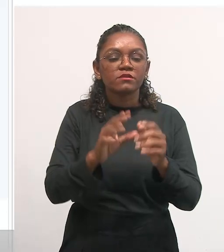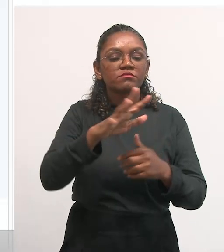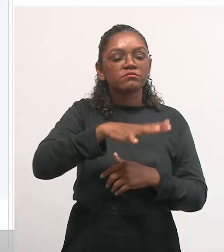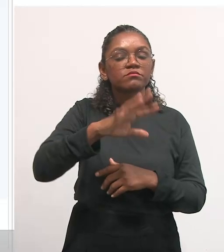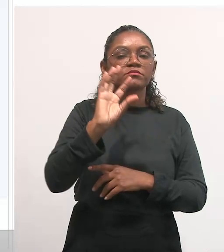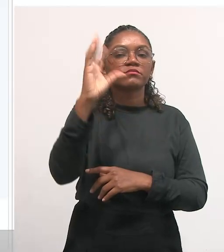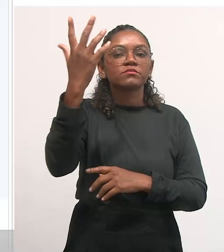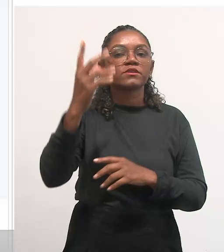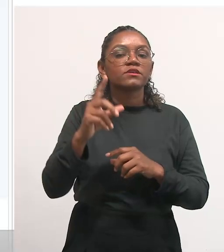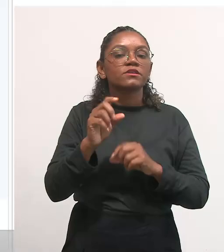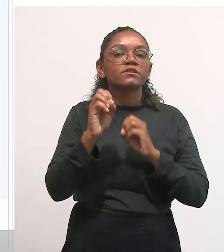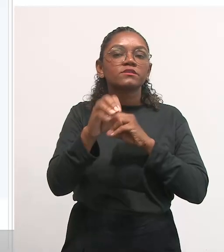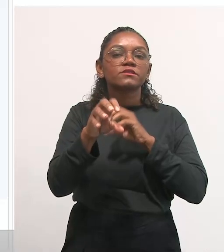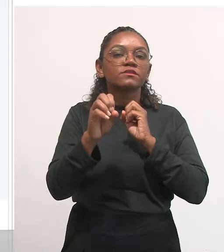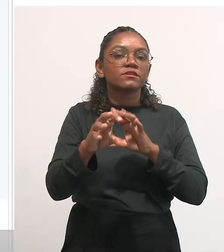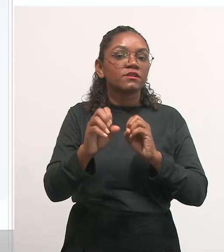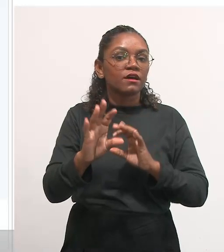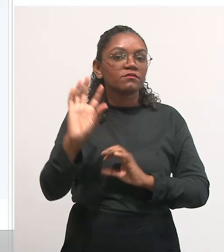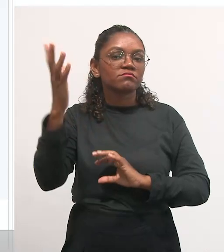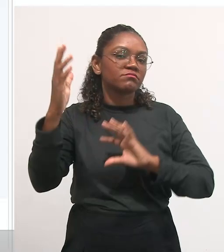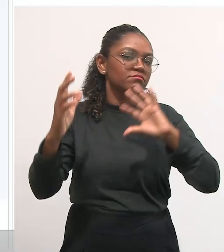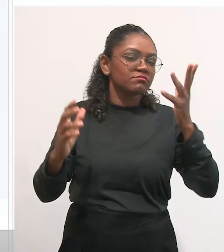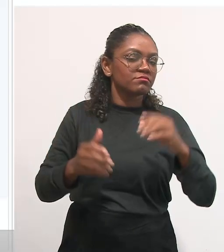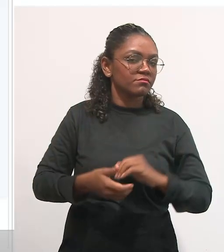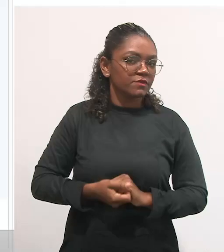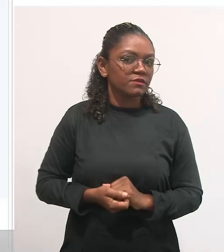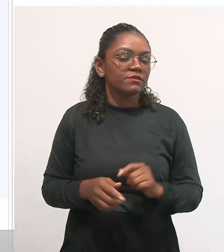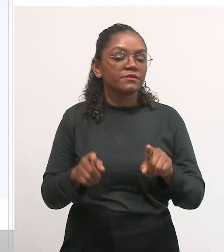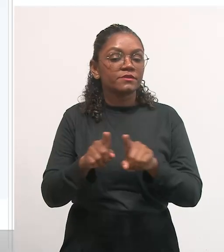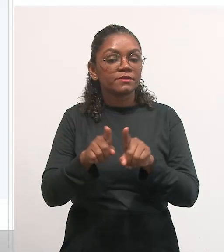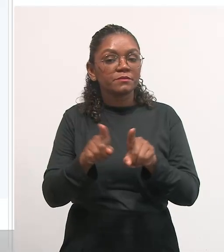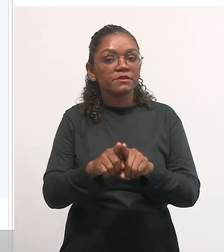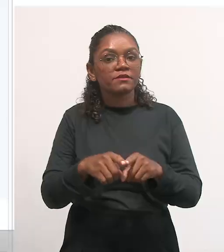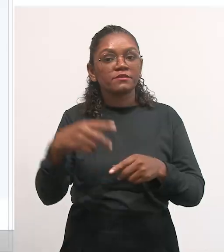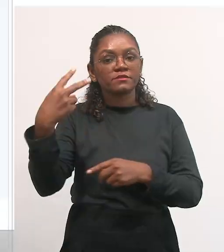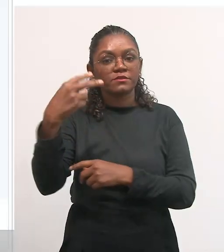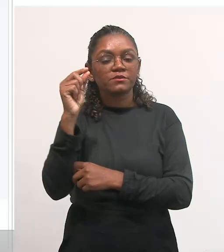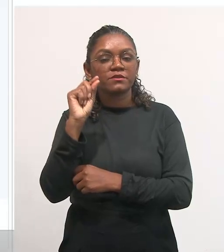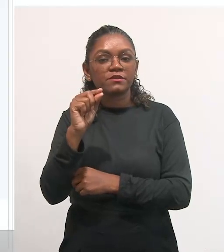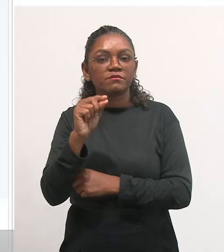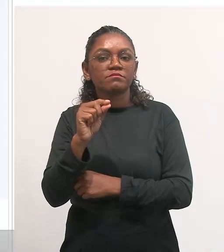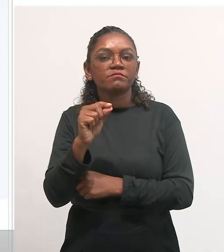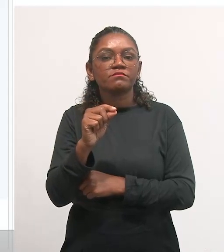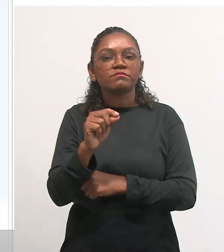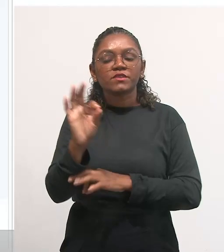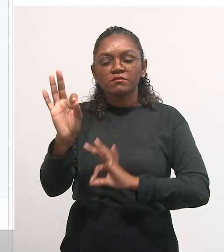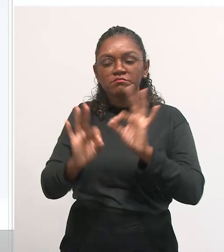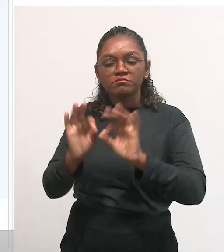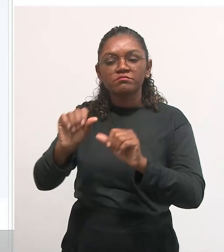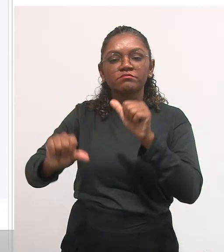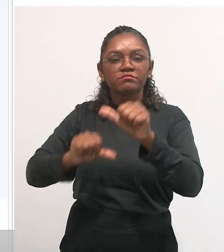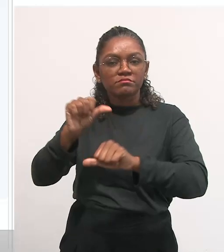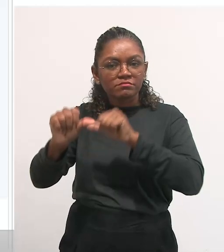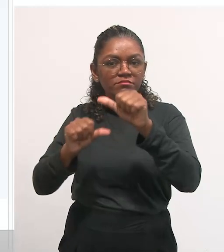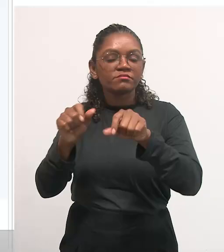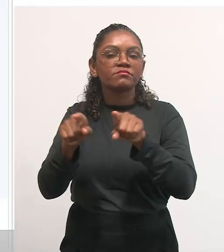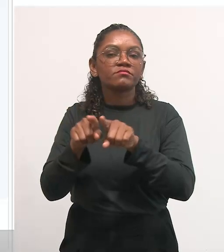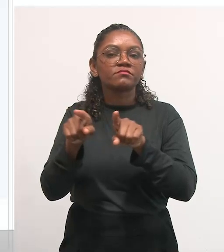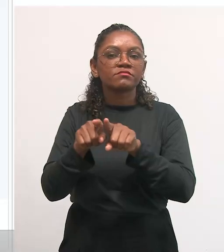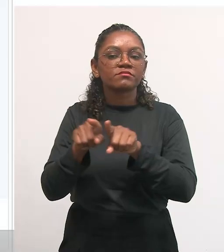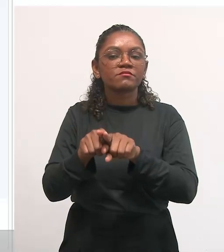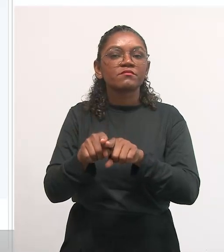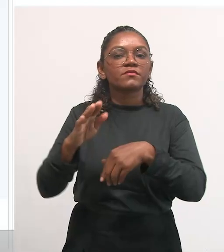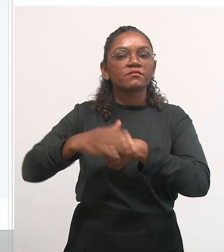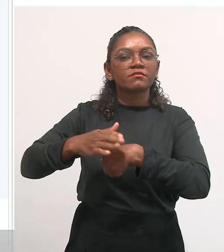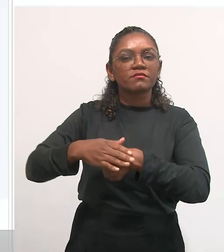enquanto em segundo lugar se orienta modela e limita a autonomia dos professores essa essa polivalência